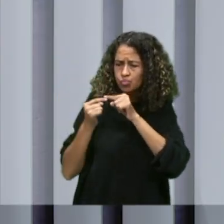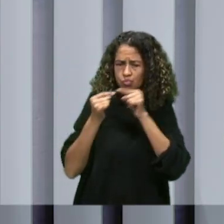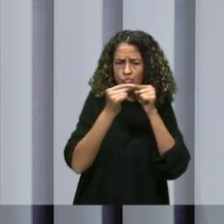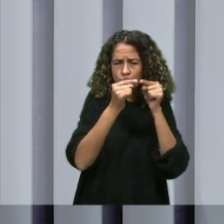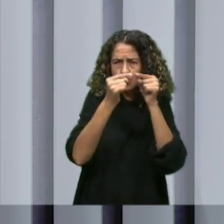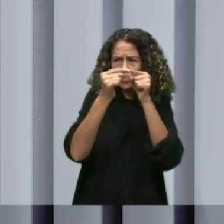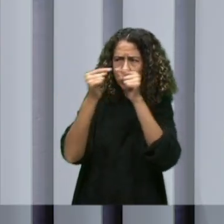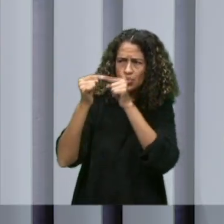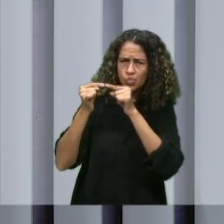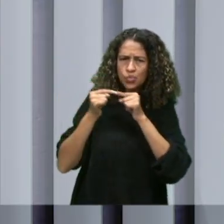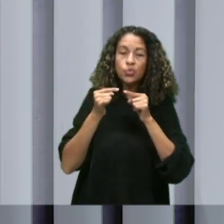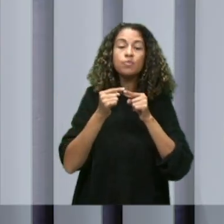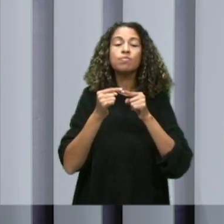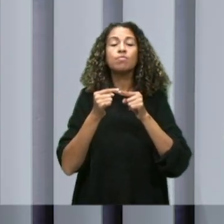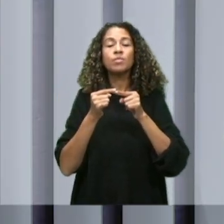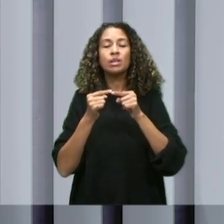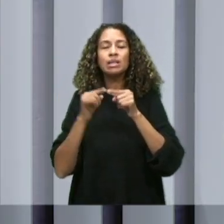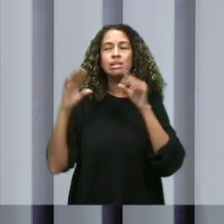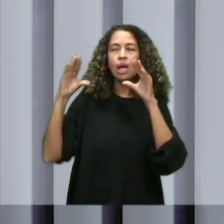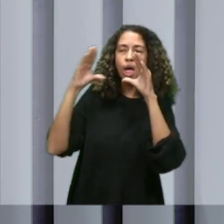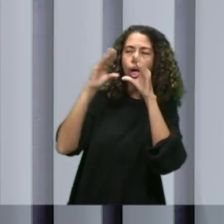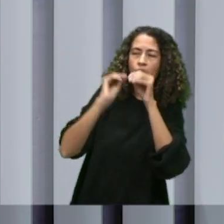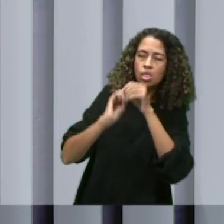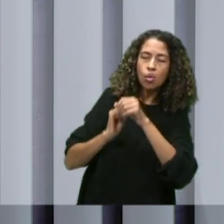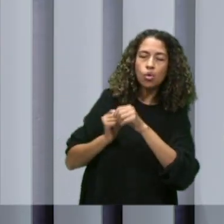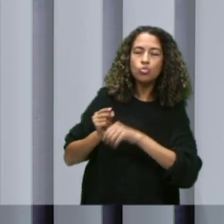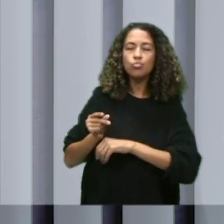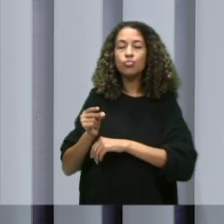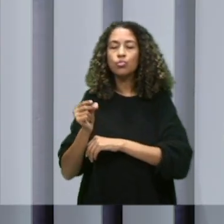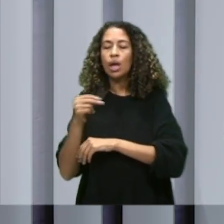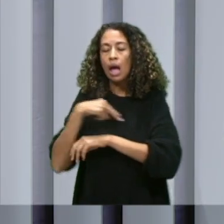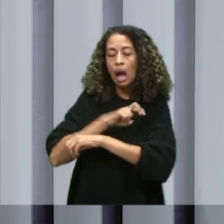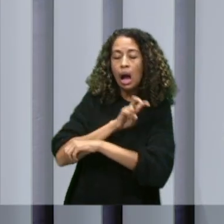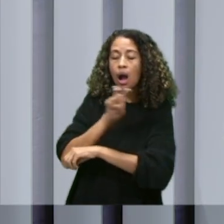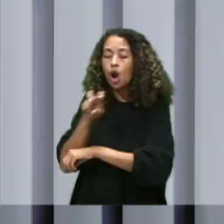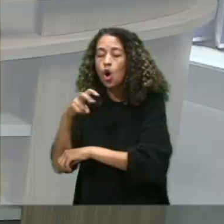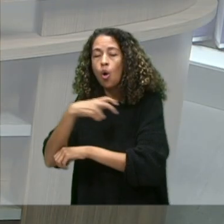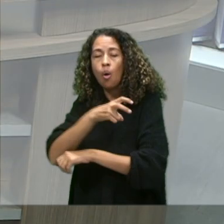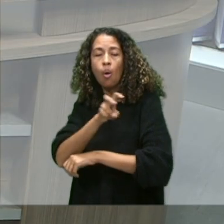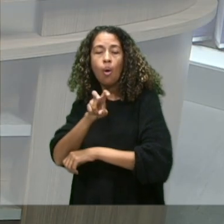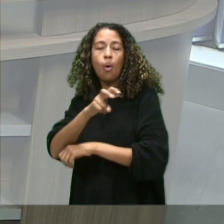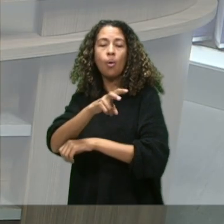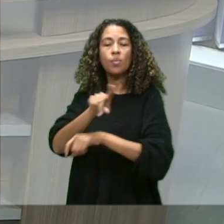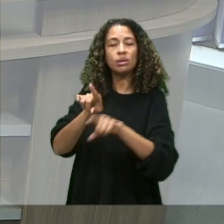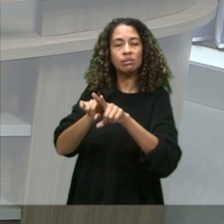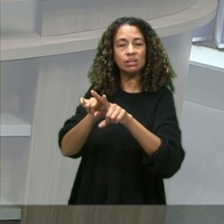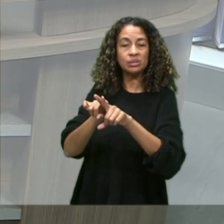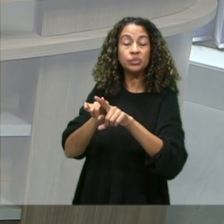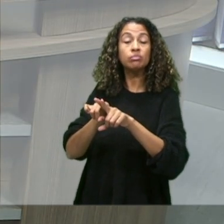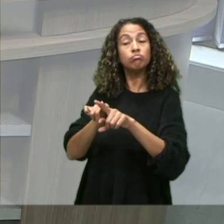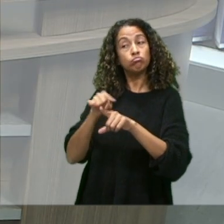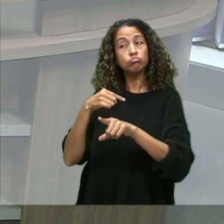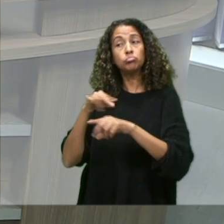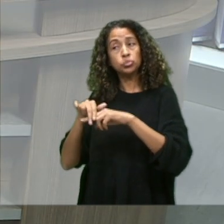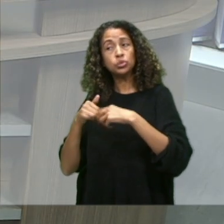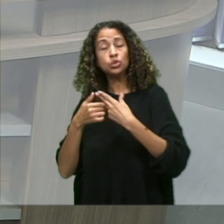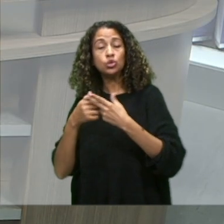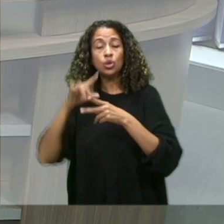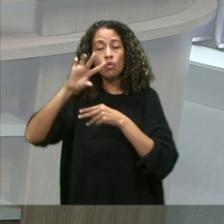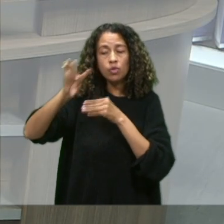Fim com esse dilúvio, com essa serpente, e fui construindo também uma costura a partir de alguns